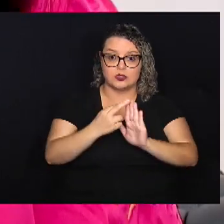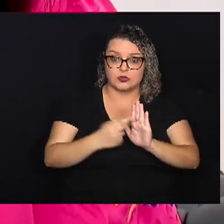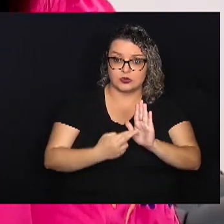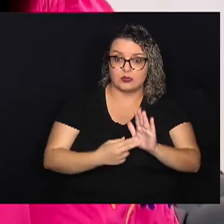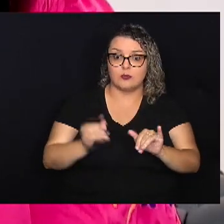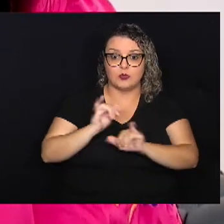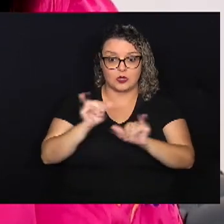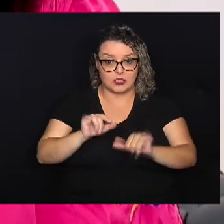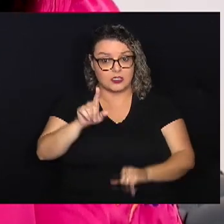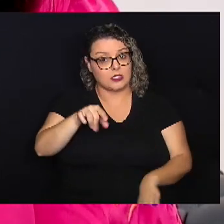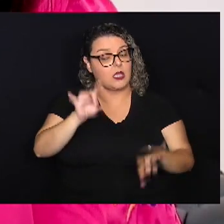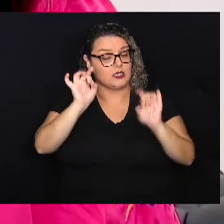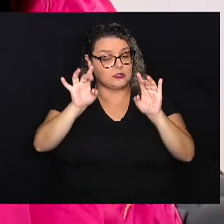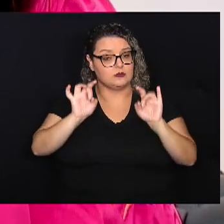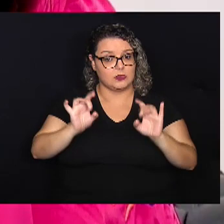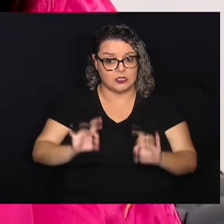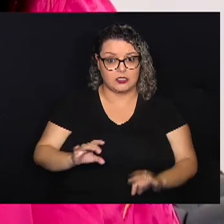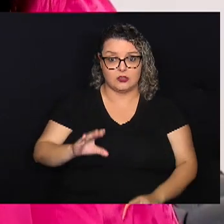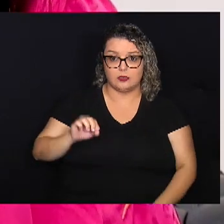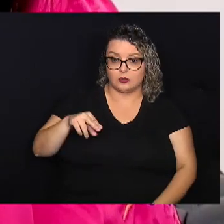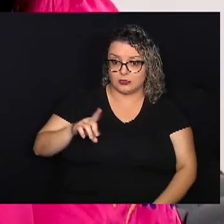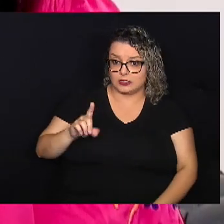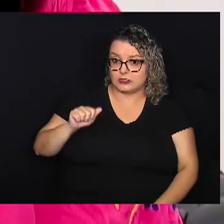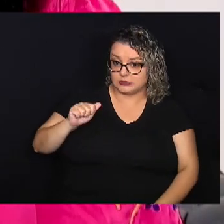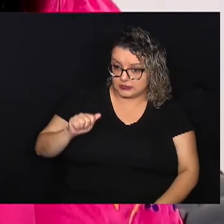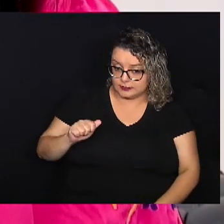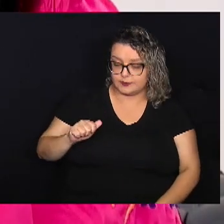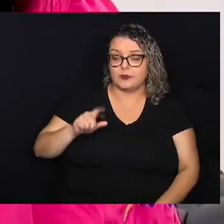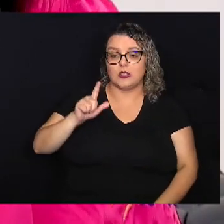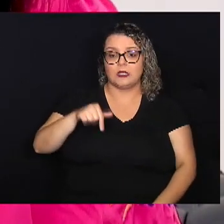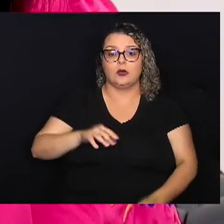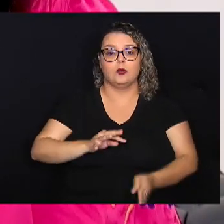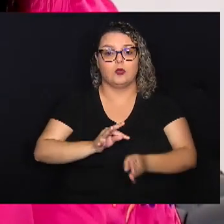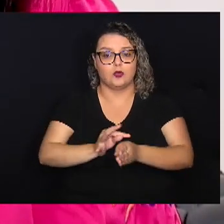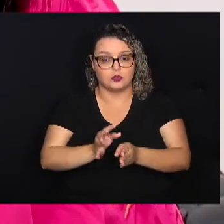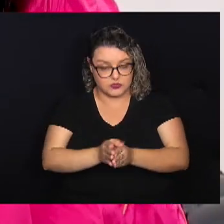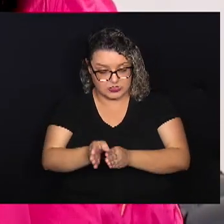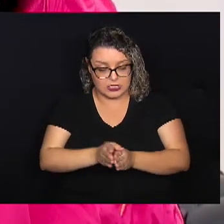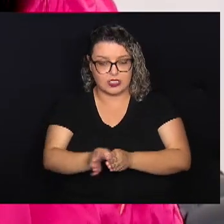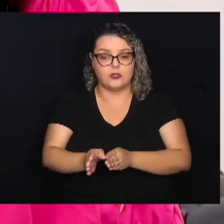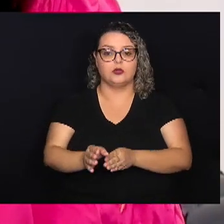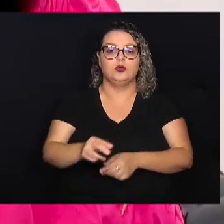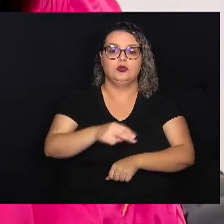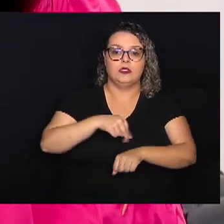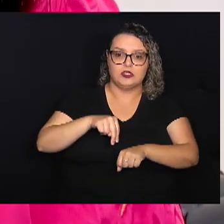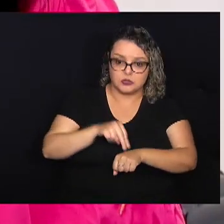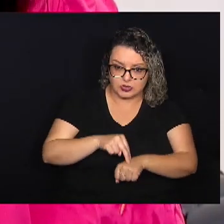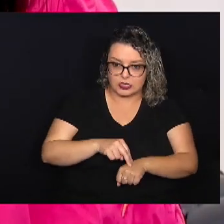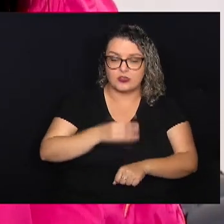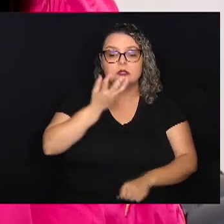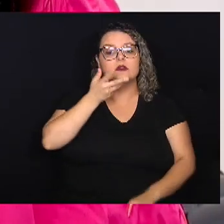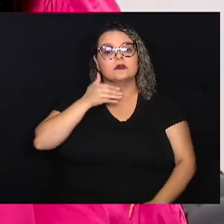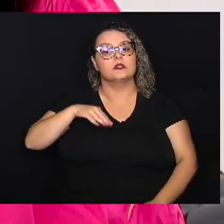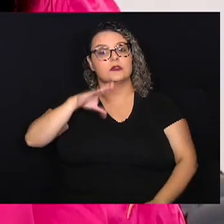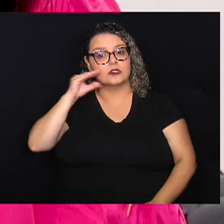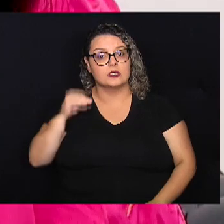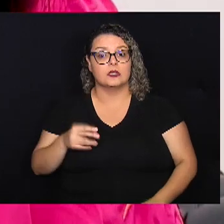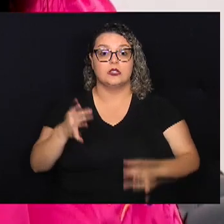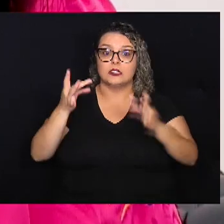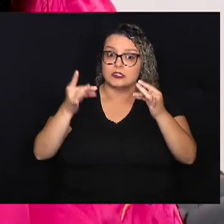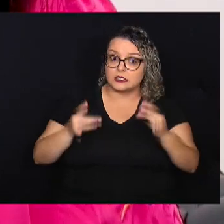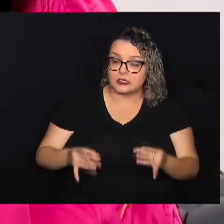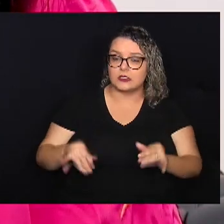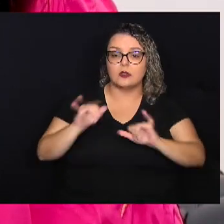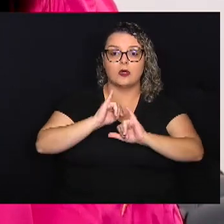são específicas e o CONANDA, que é o Conselho Nacional dos Direitos da Criança e do Adolescente, disciplina como deve ser essa propaganda eleitoral